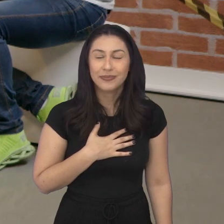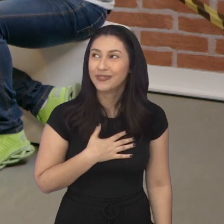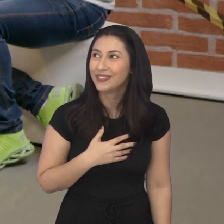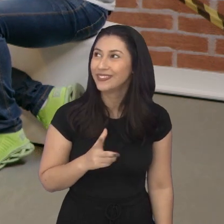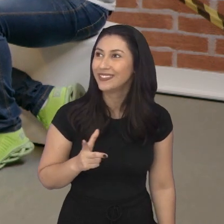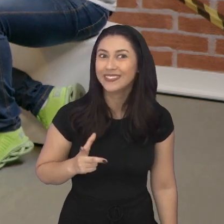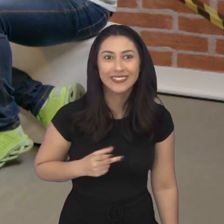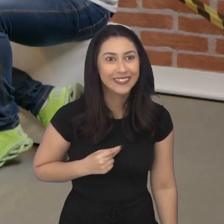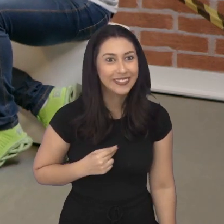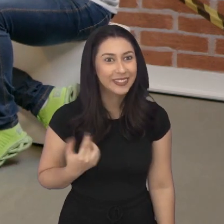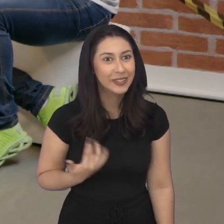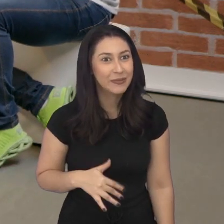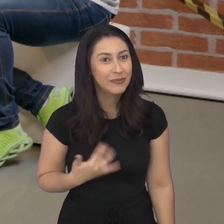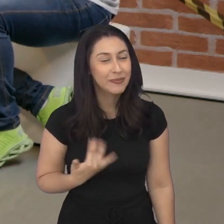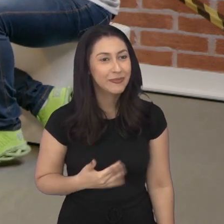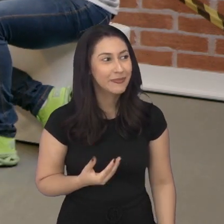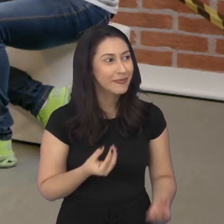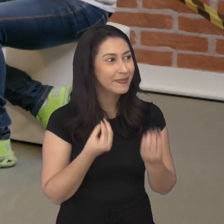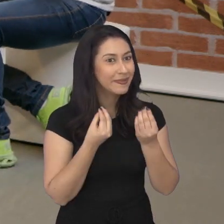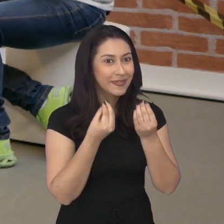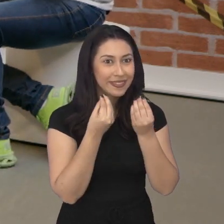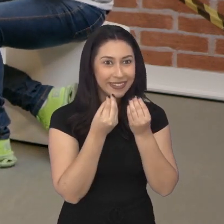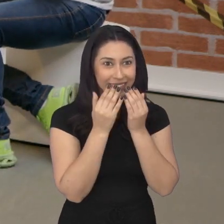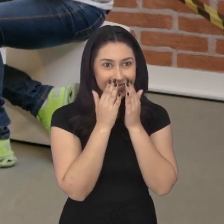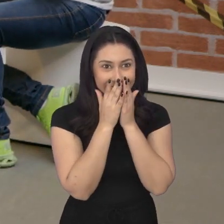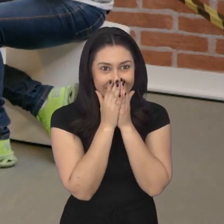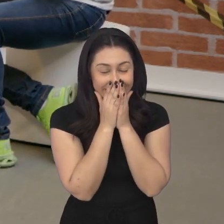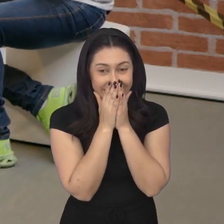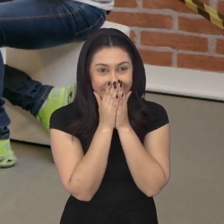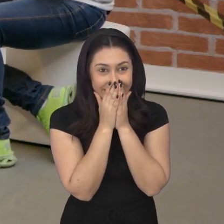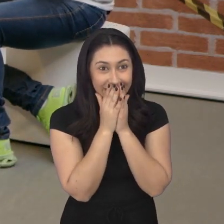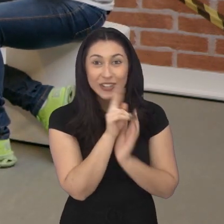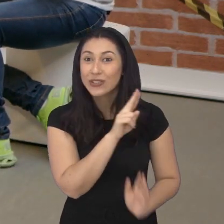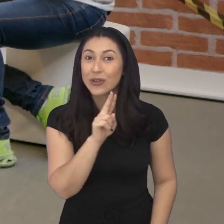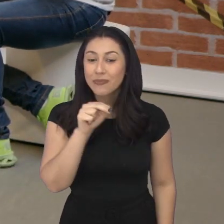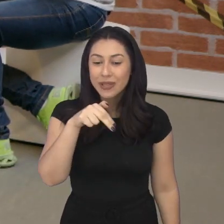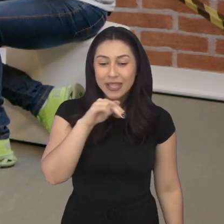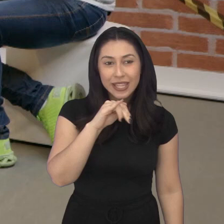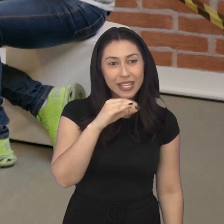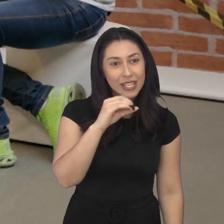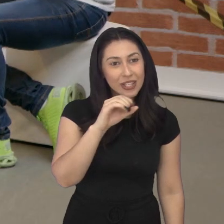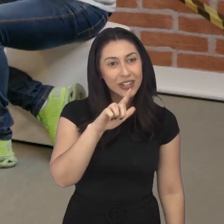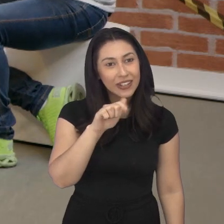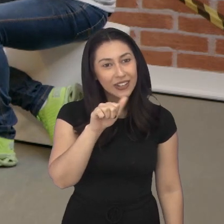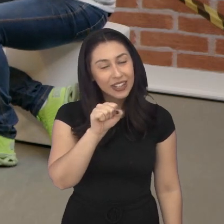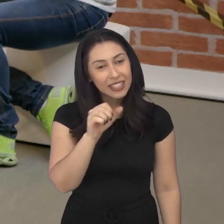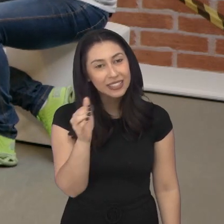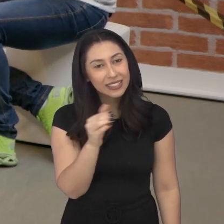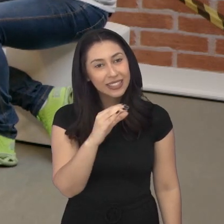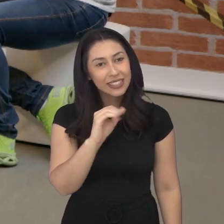Gente, que mau gosto. Pelo amor de Deus. Como Nicolas Cage tá em Nicolas